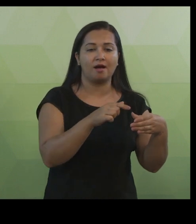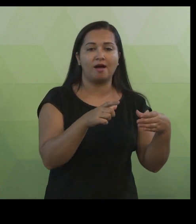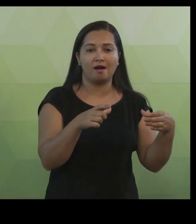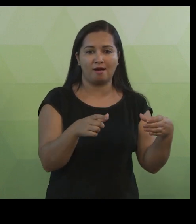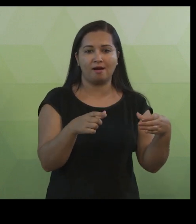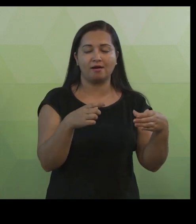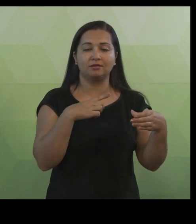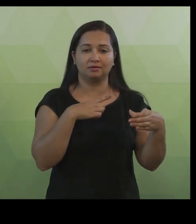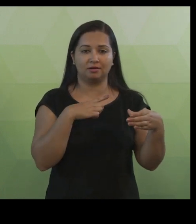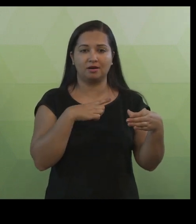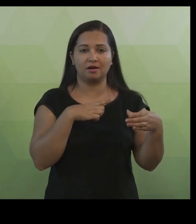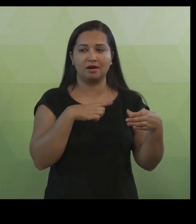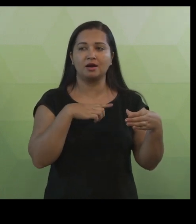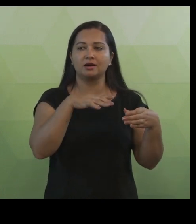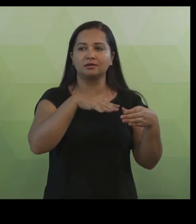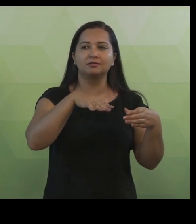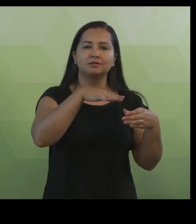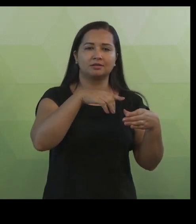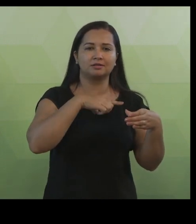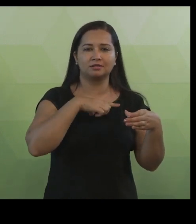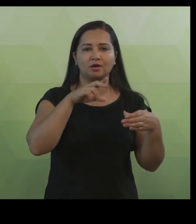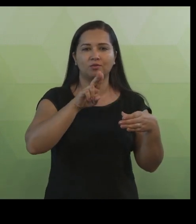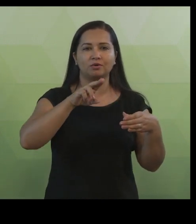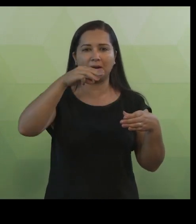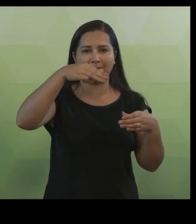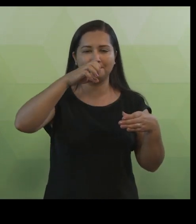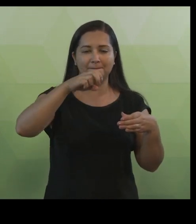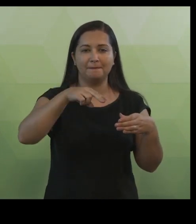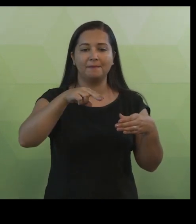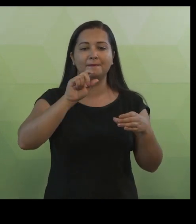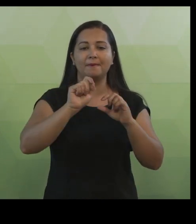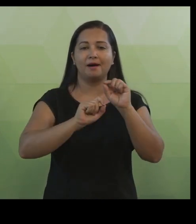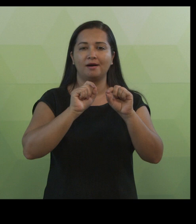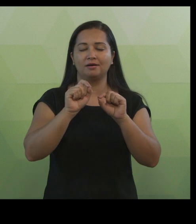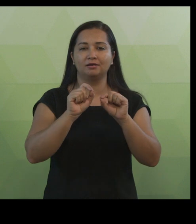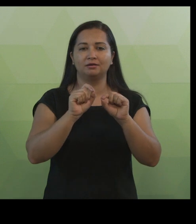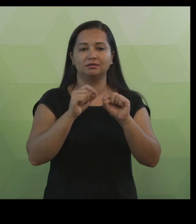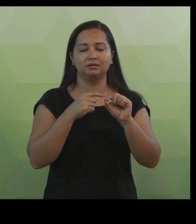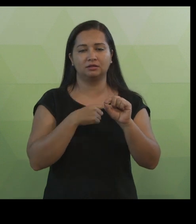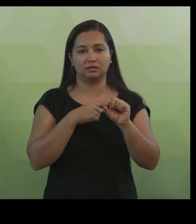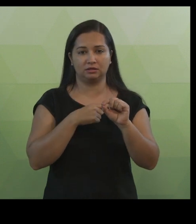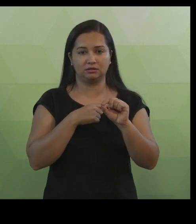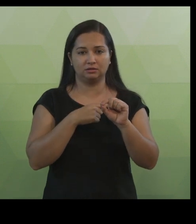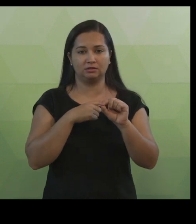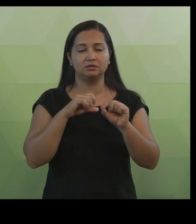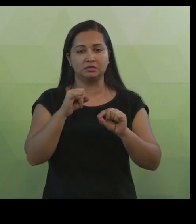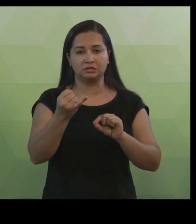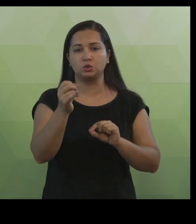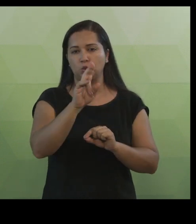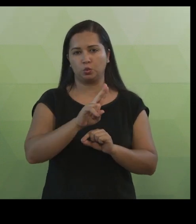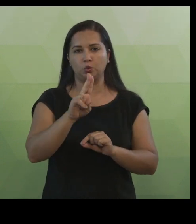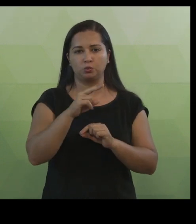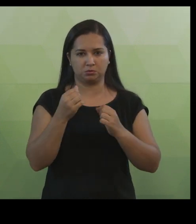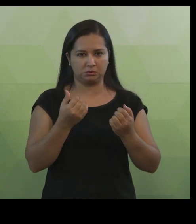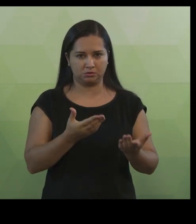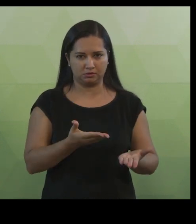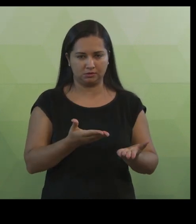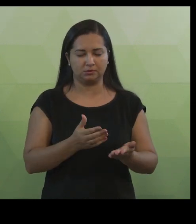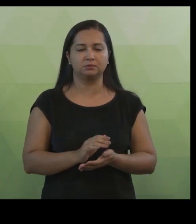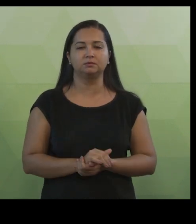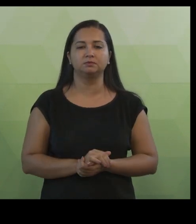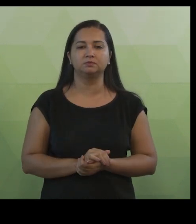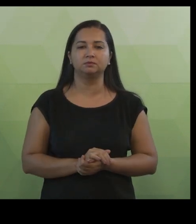chamado main, que podemos verificar aqui logo em seguida, que é invocado quando a classe é executada.